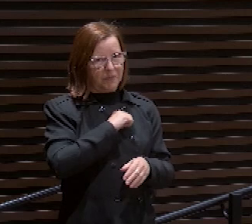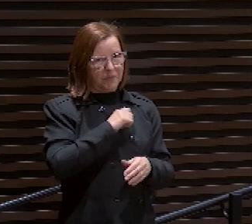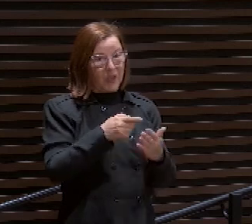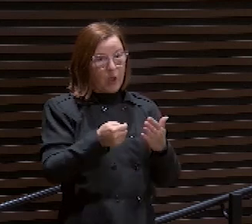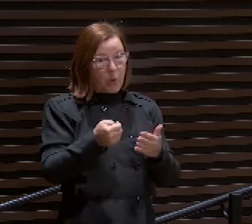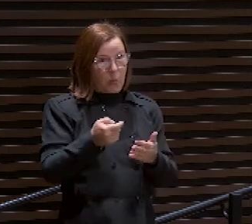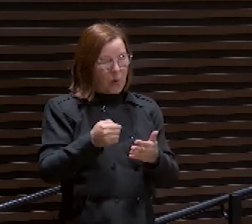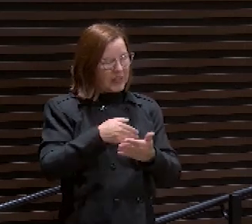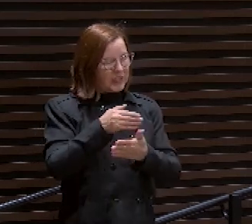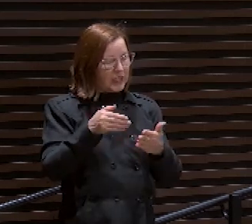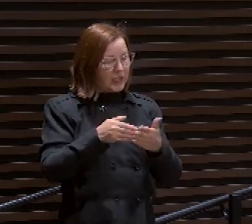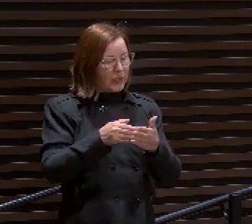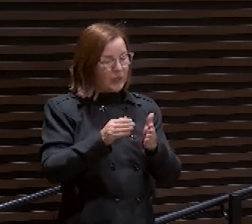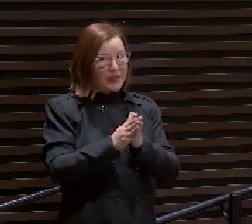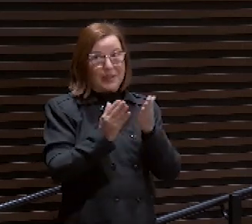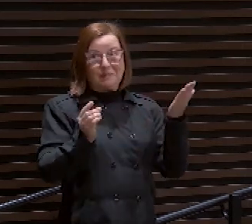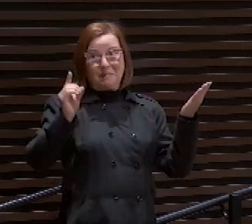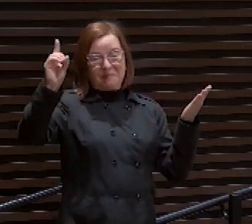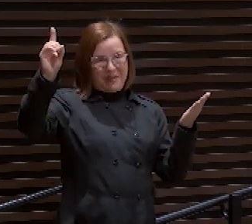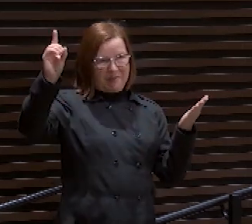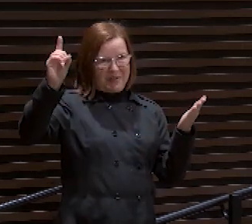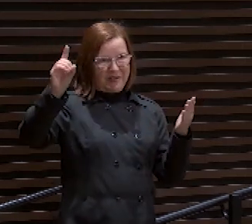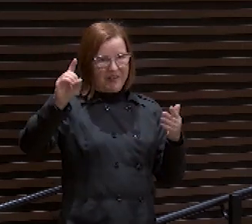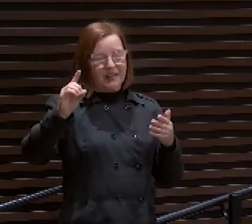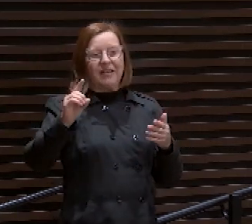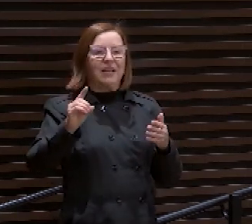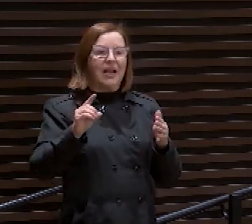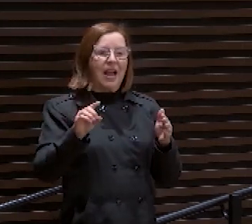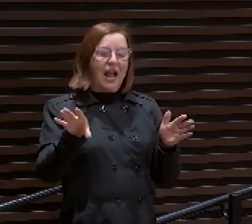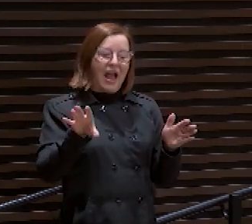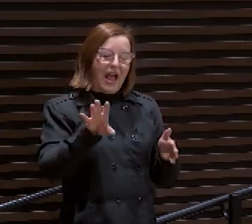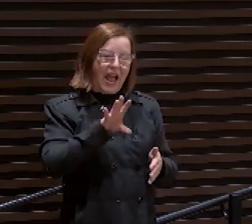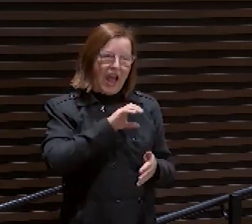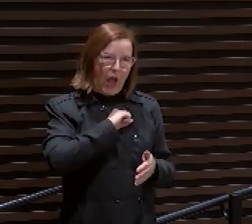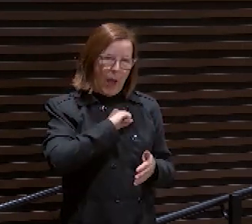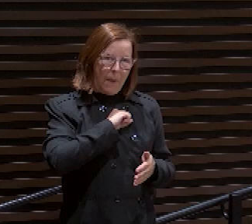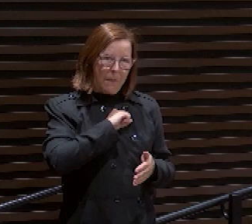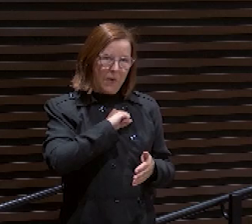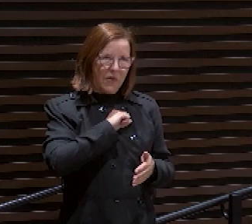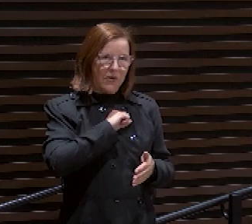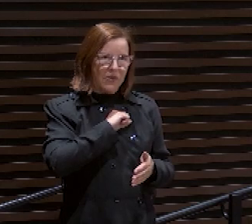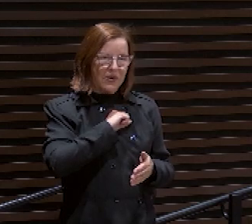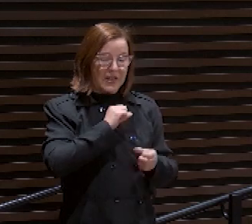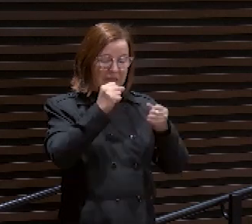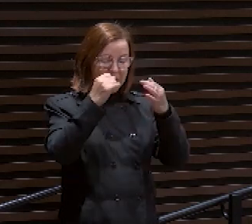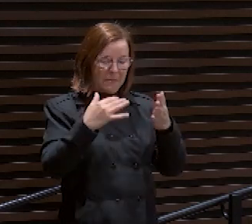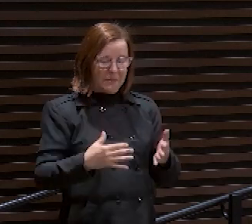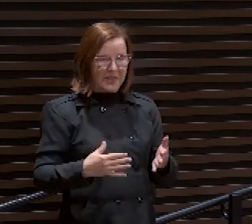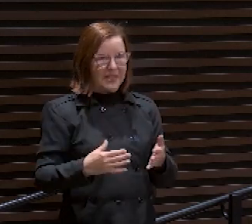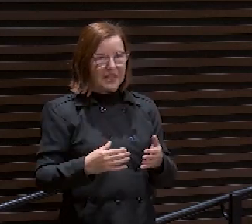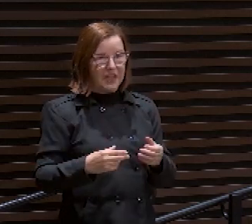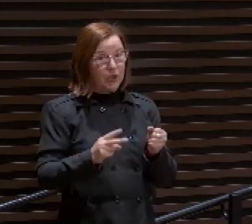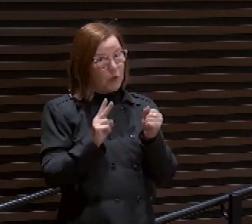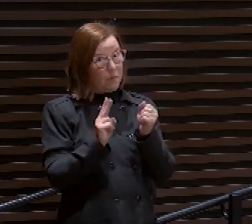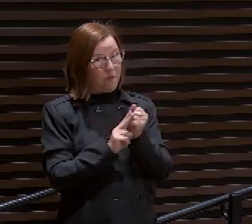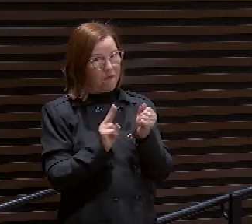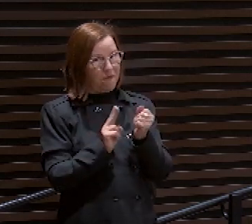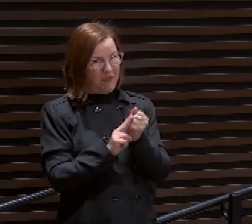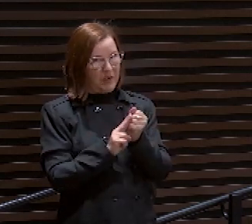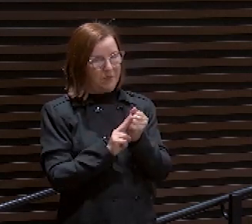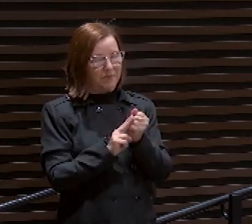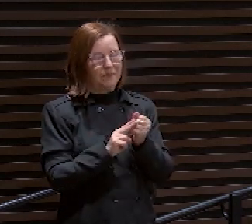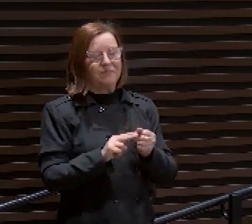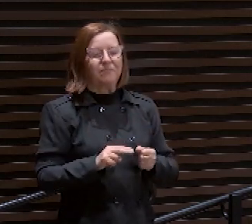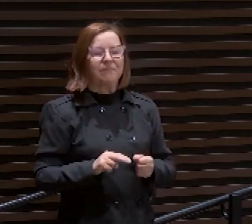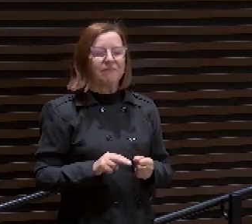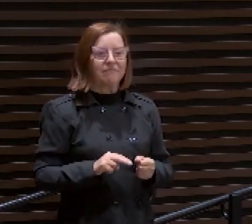o amor ele é definido muito mais por um verbo do que por um substantivo. Então, quando nós lemos assim, amem seus inimigos, a gente